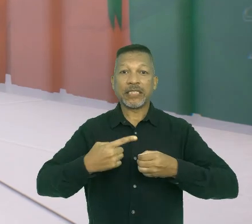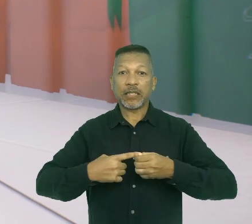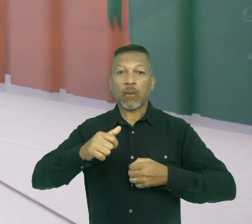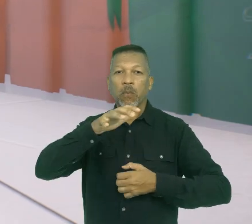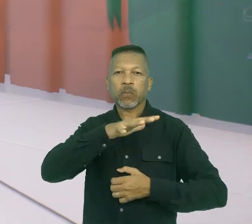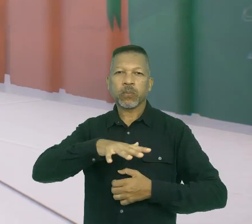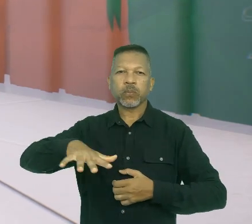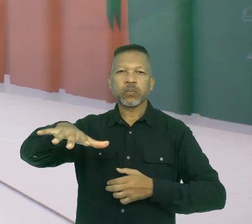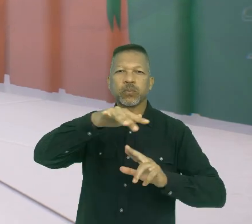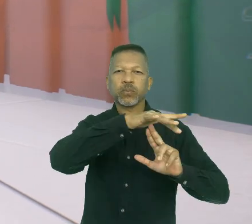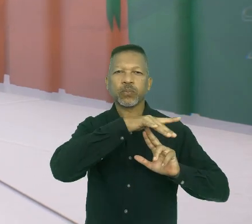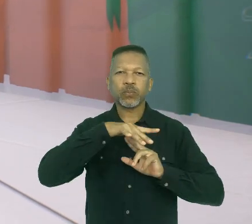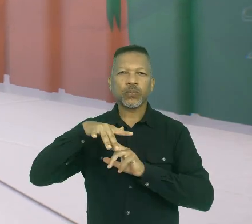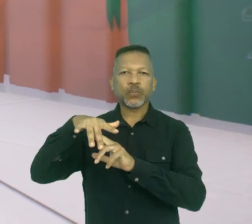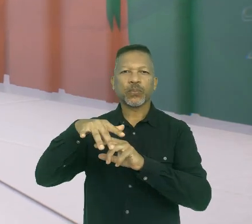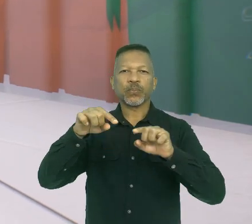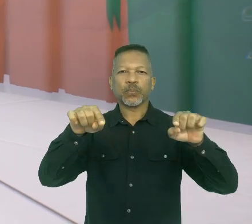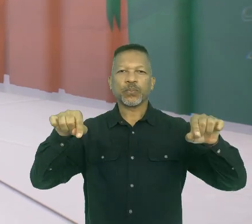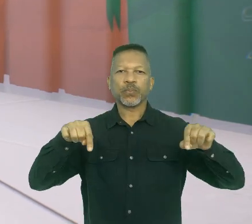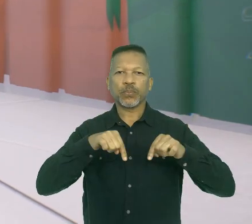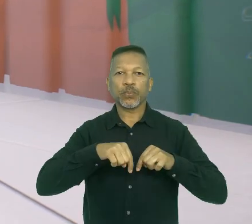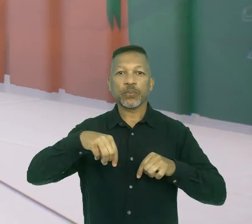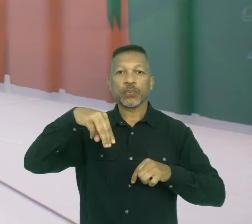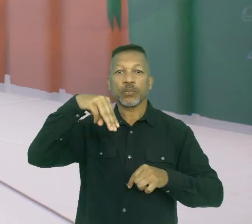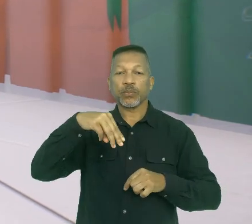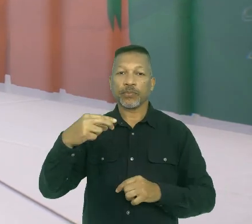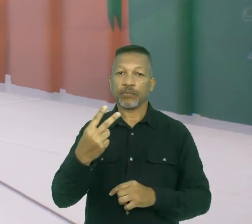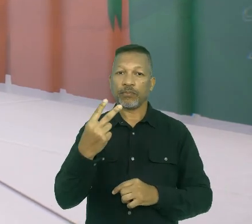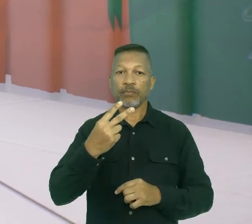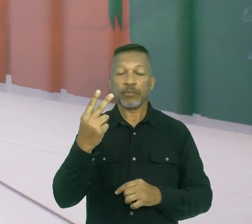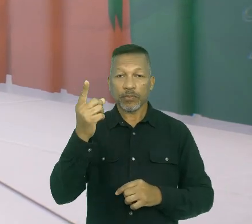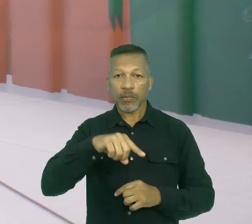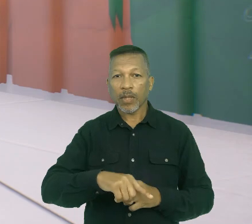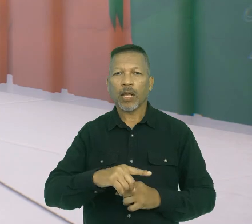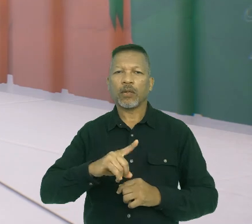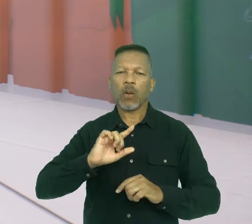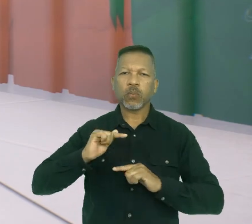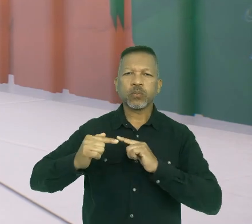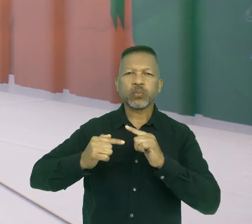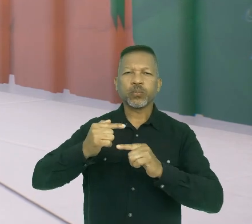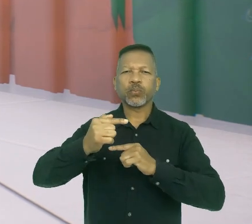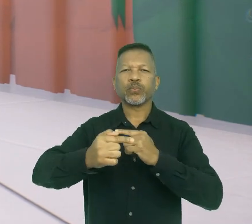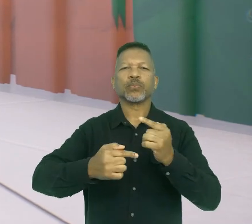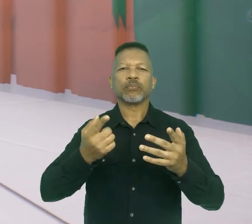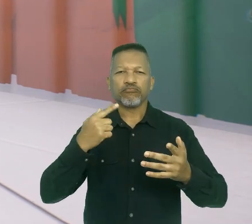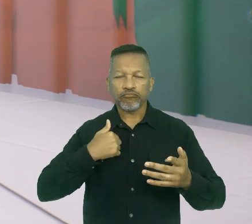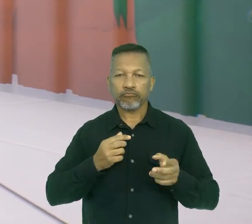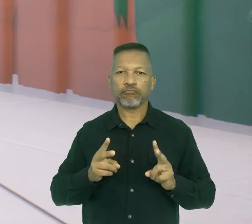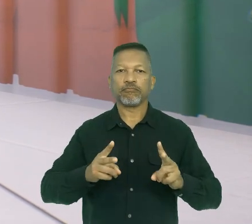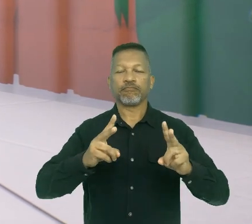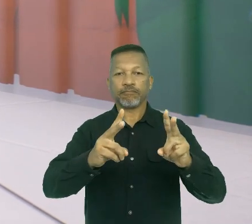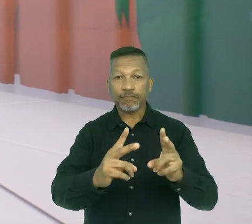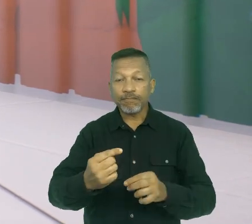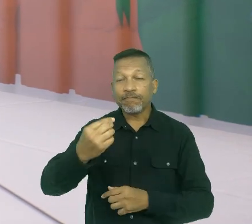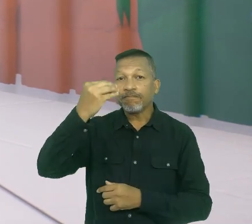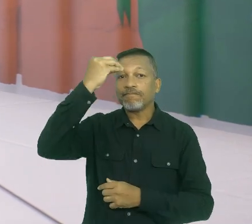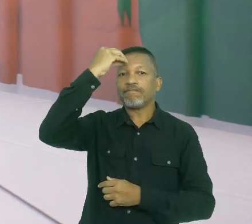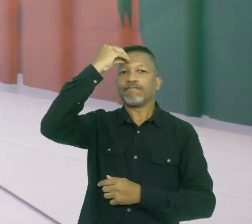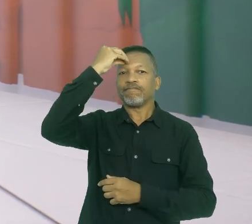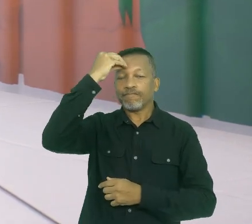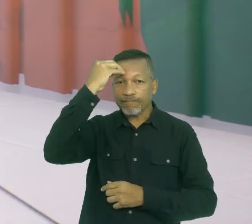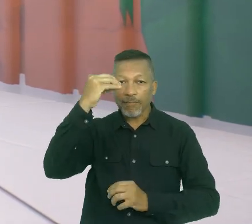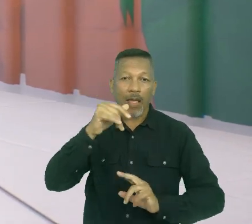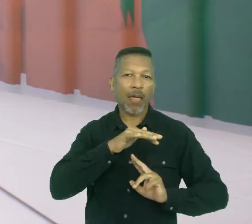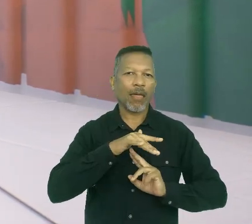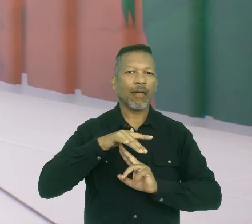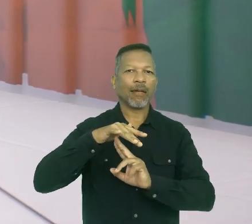verde por metro quadrado. Essas tradições, carregadas de significado, preservam a memória, a